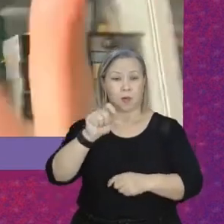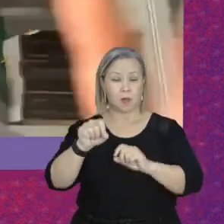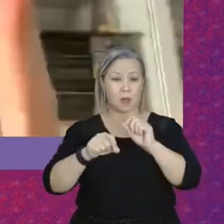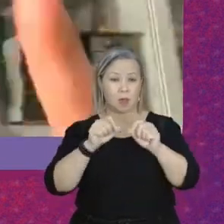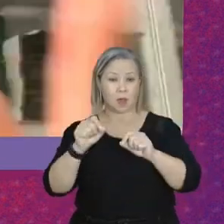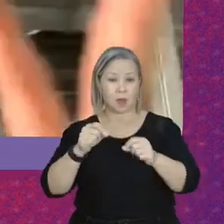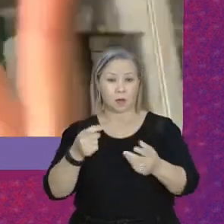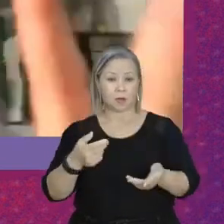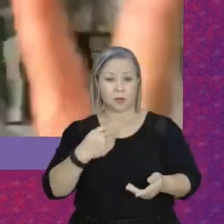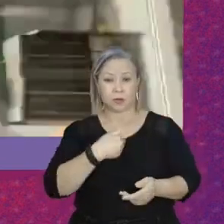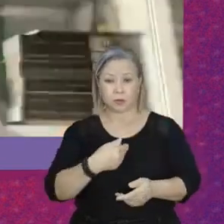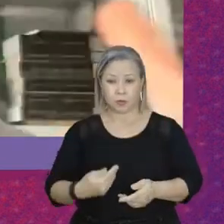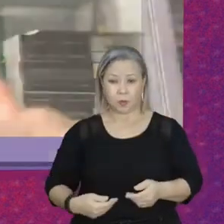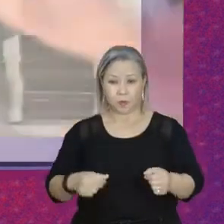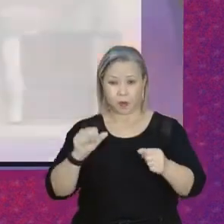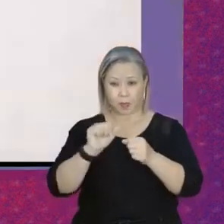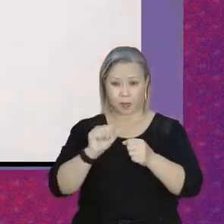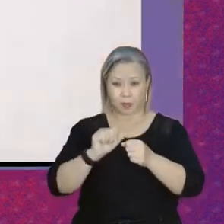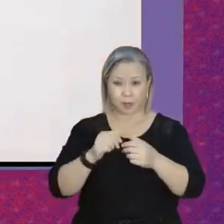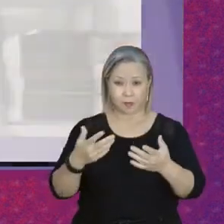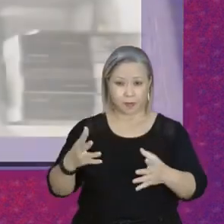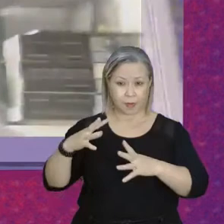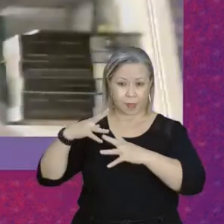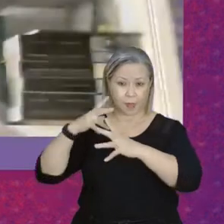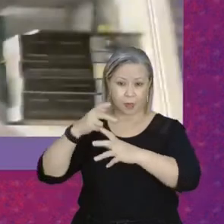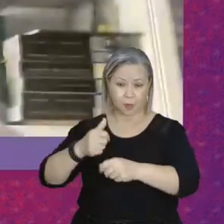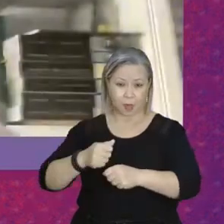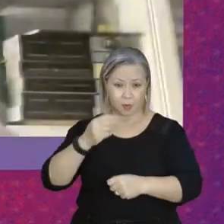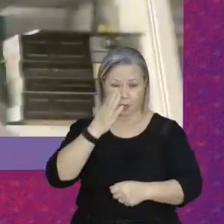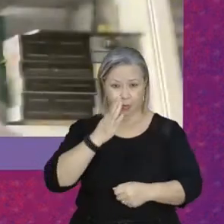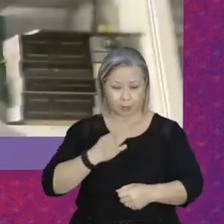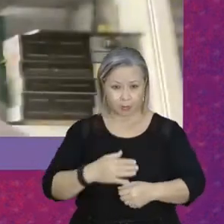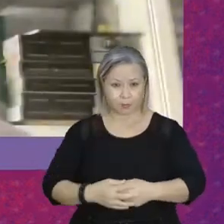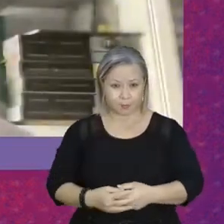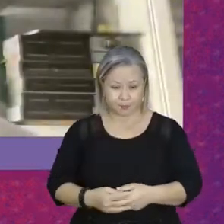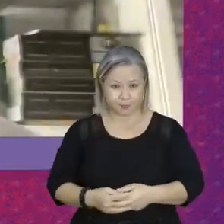e meia tenta retomar no Brasil.